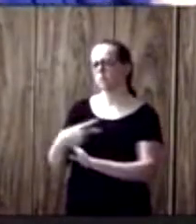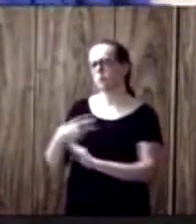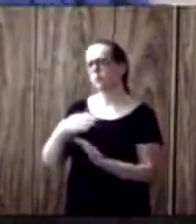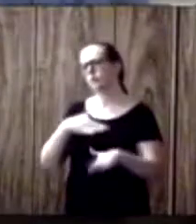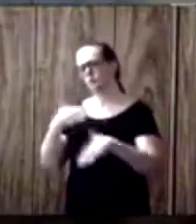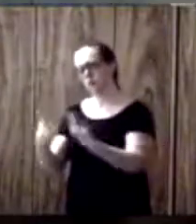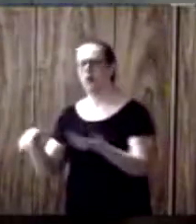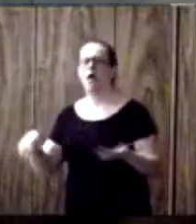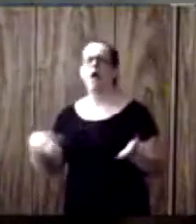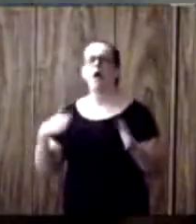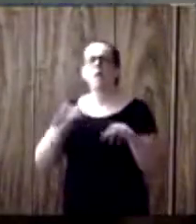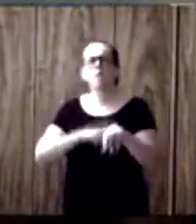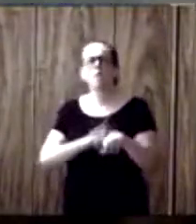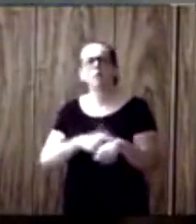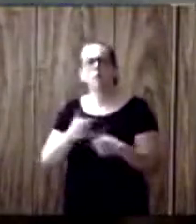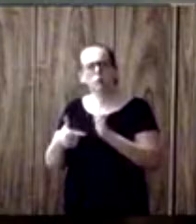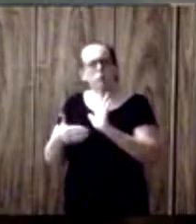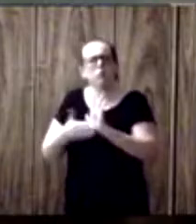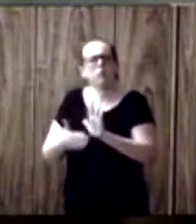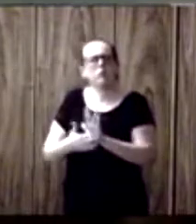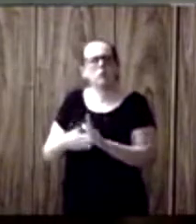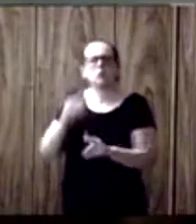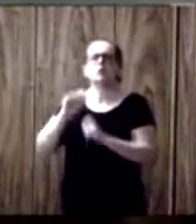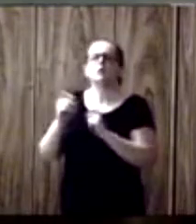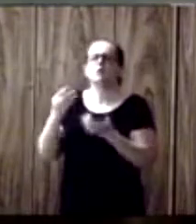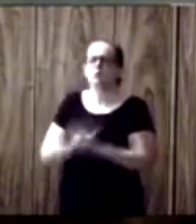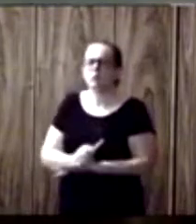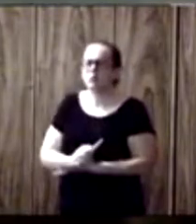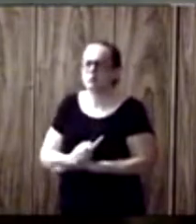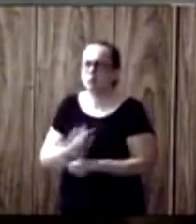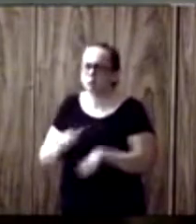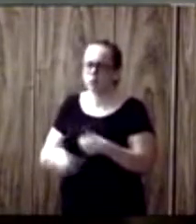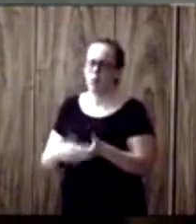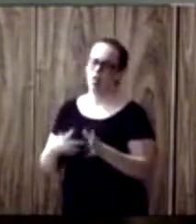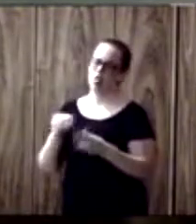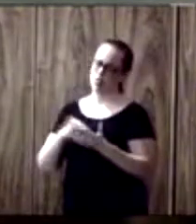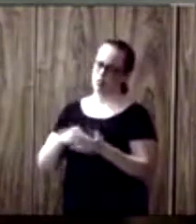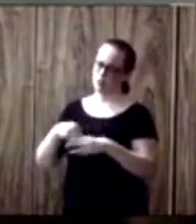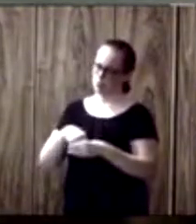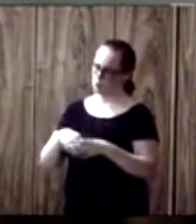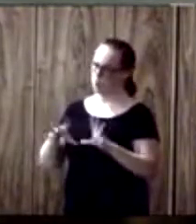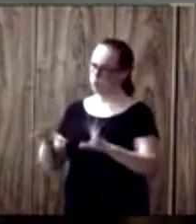E em que parte você vai propor ação ou intervenção? Na conclusão.